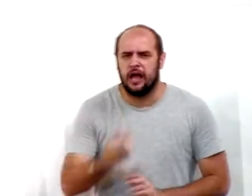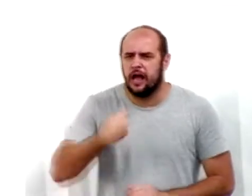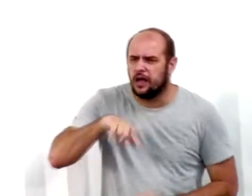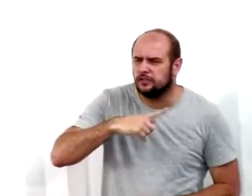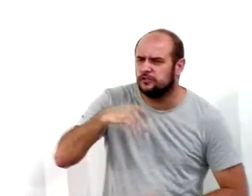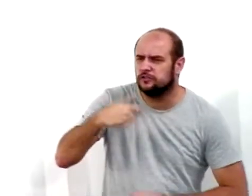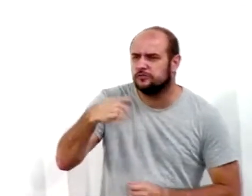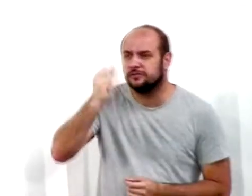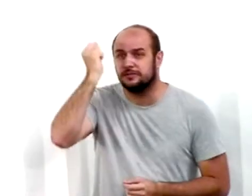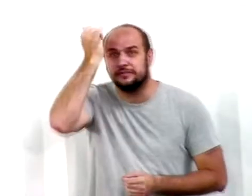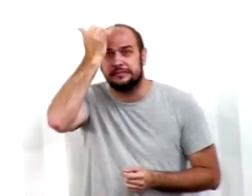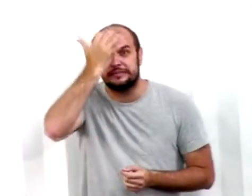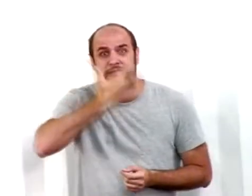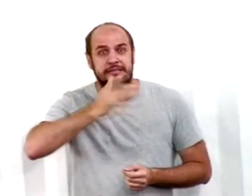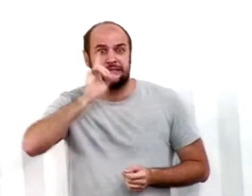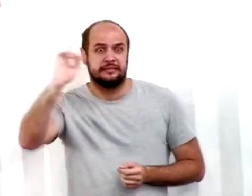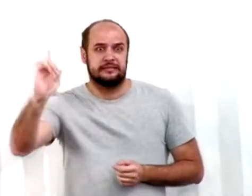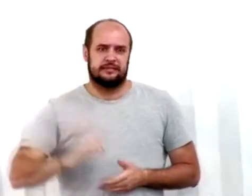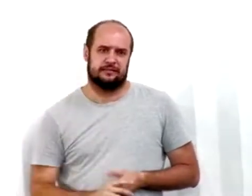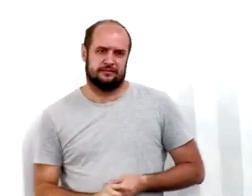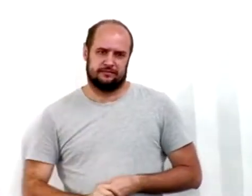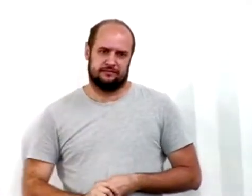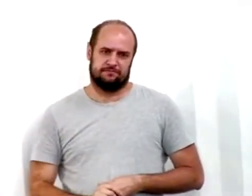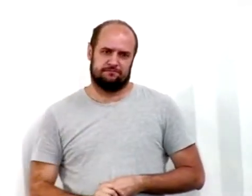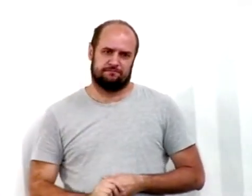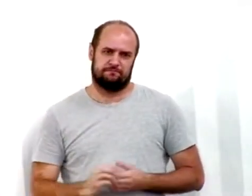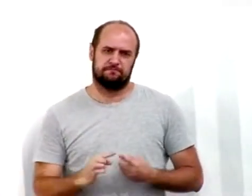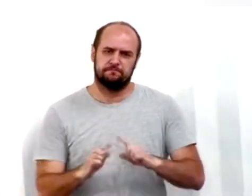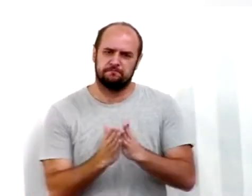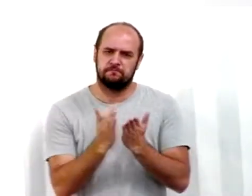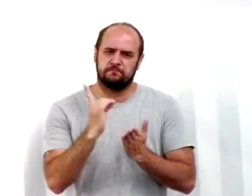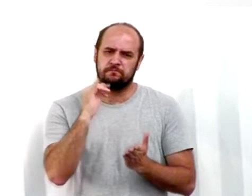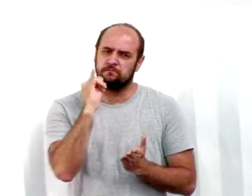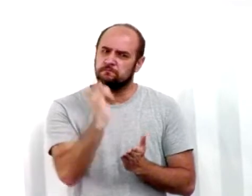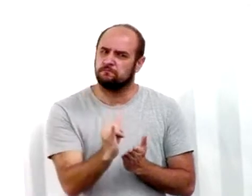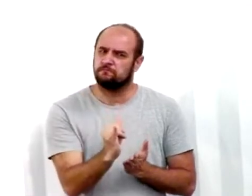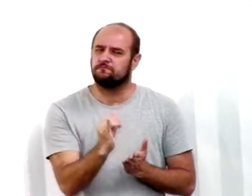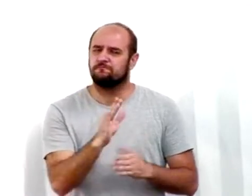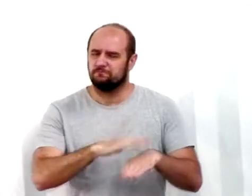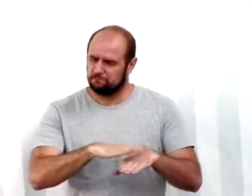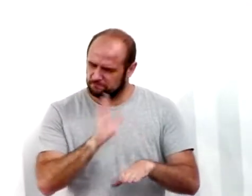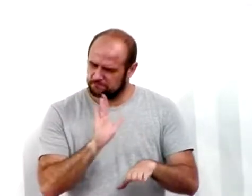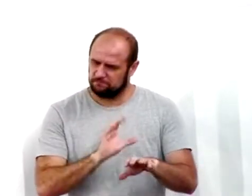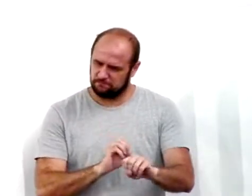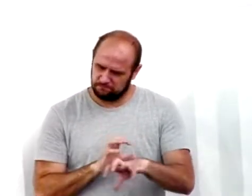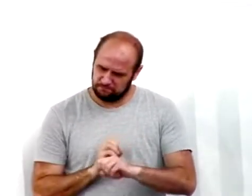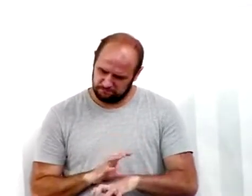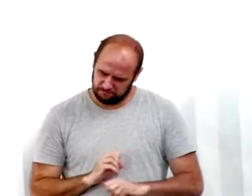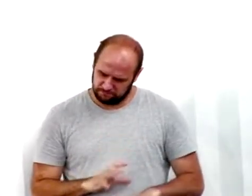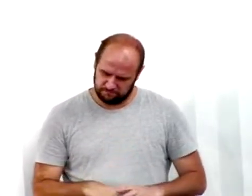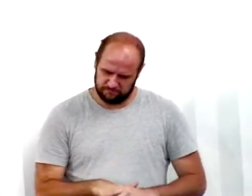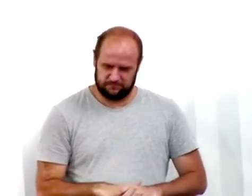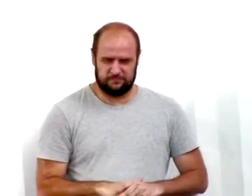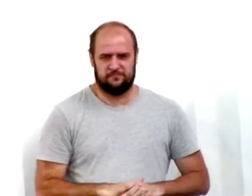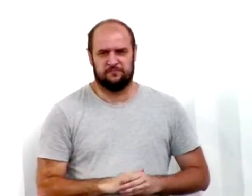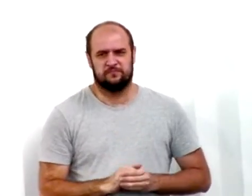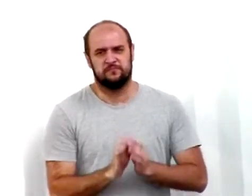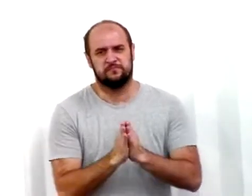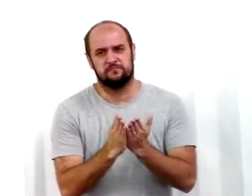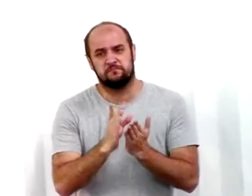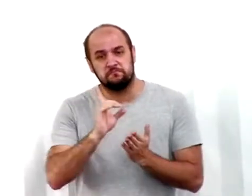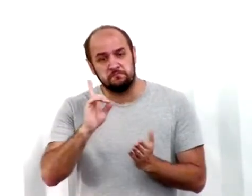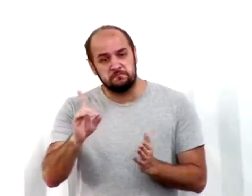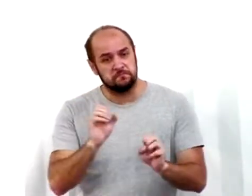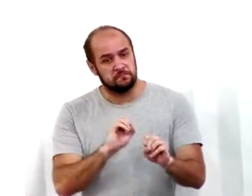do outro. Mas o texto nos mostra e nos ensina mais. O texto nos